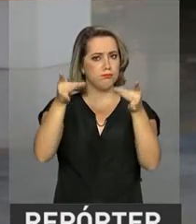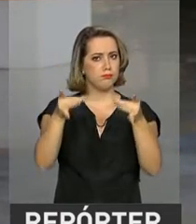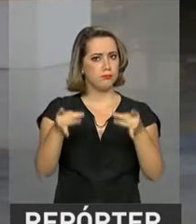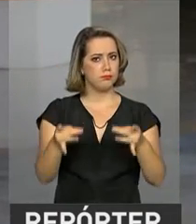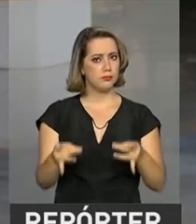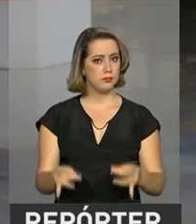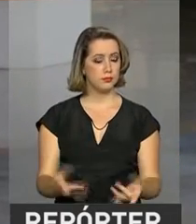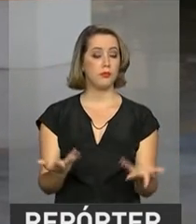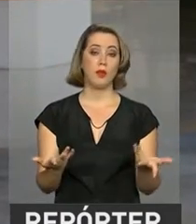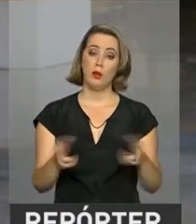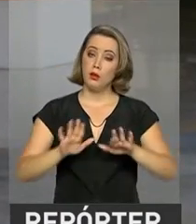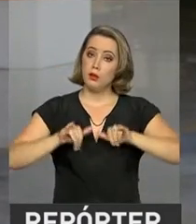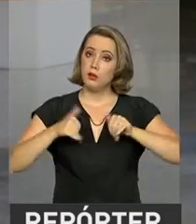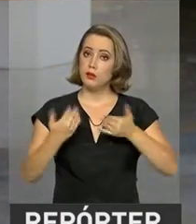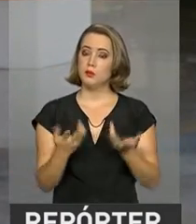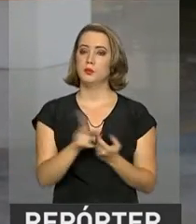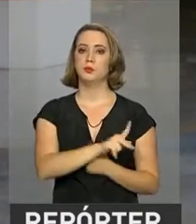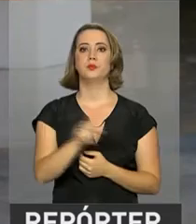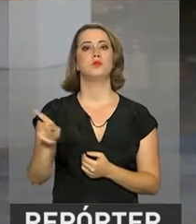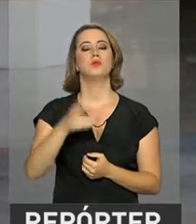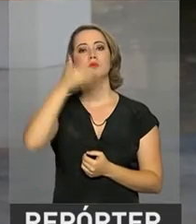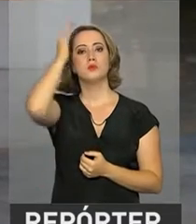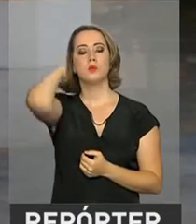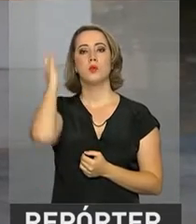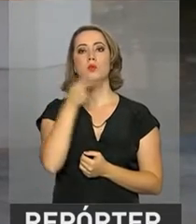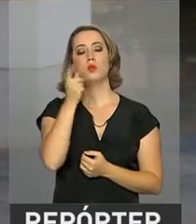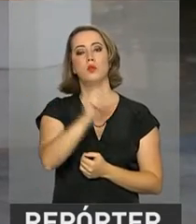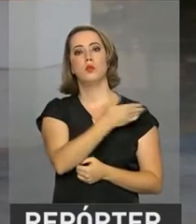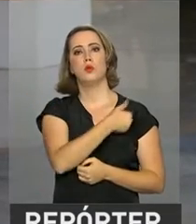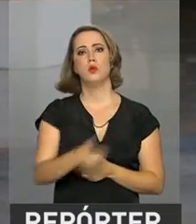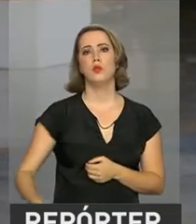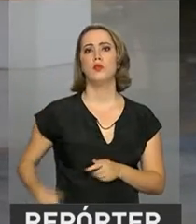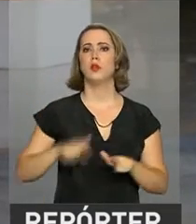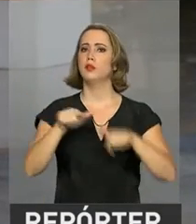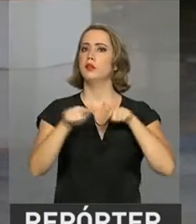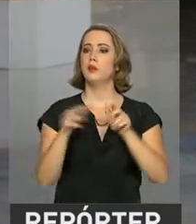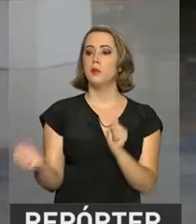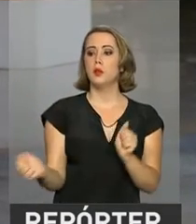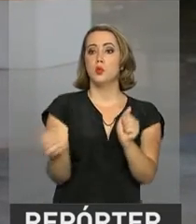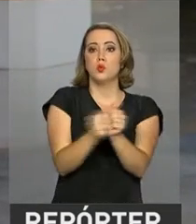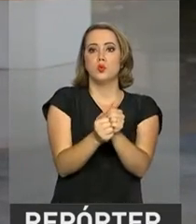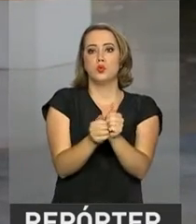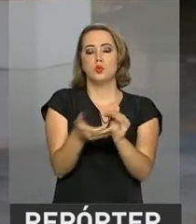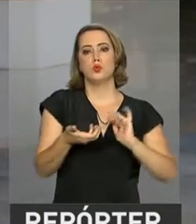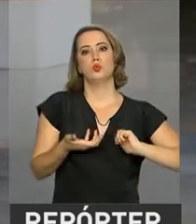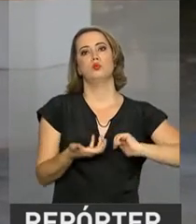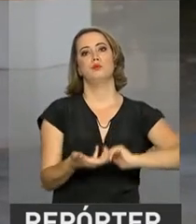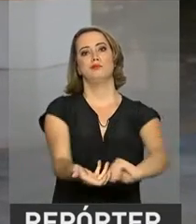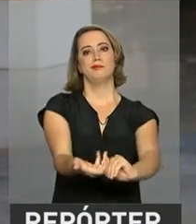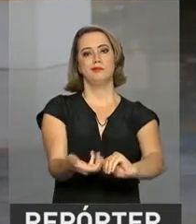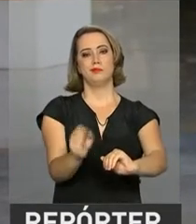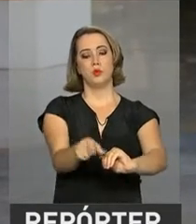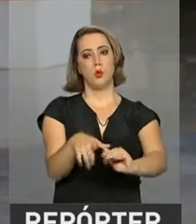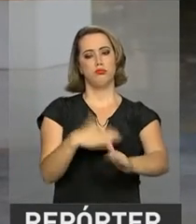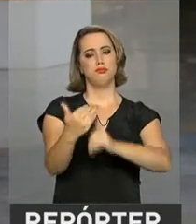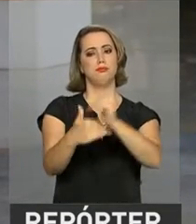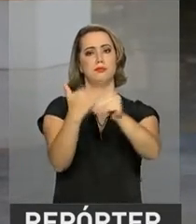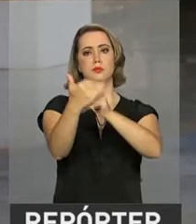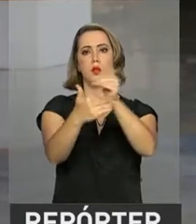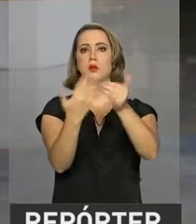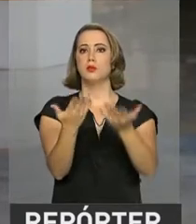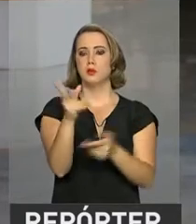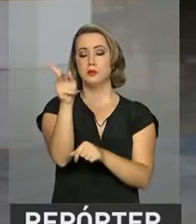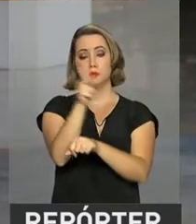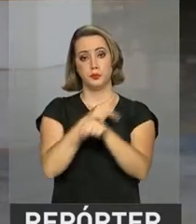disso o presidente michel temer defendeu que o governo trabalhe em conjunto com o congresso nacional para o crescimento do